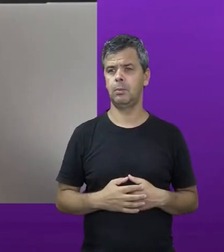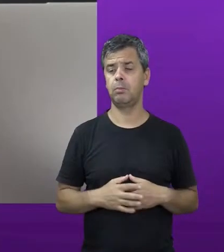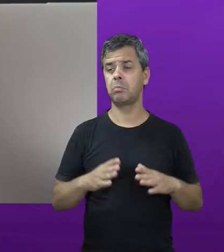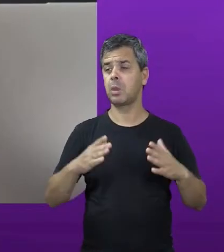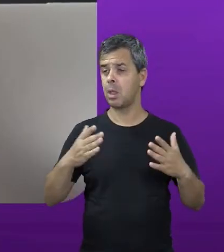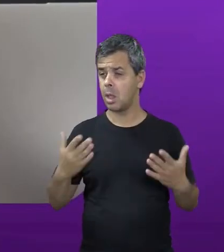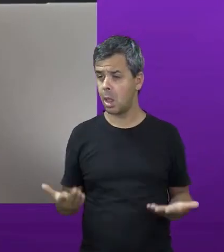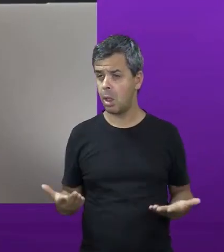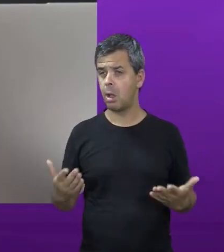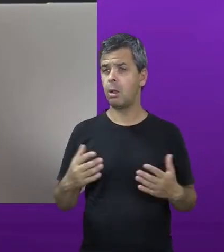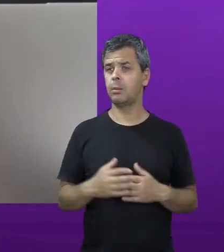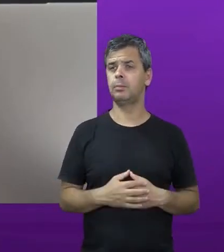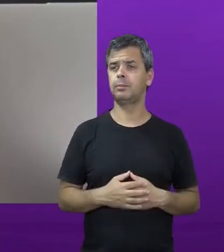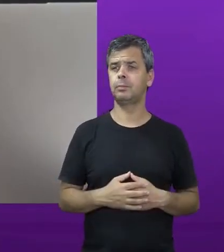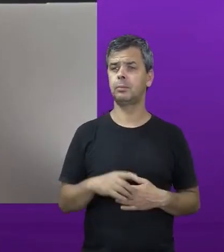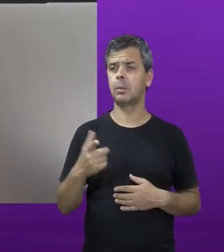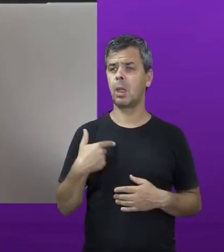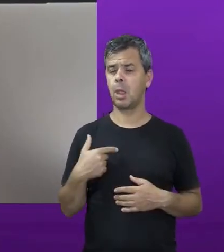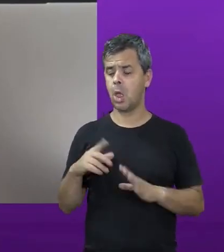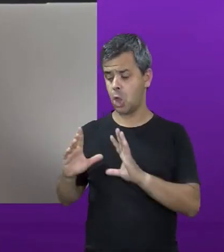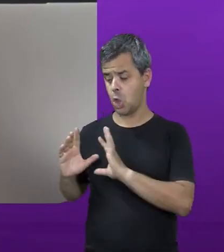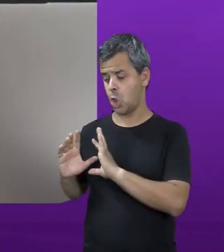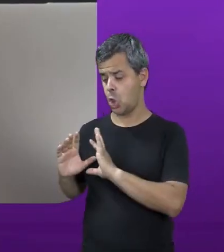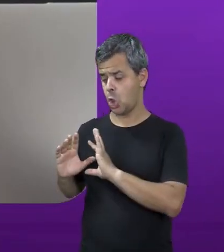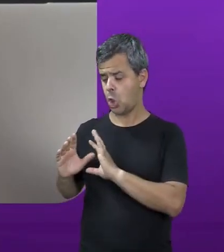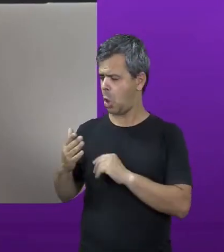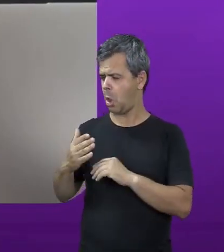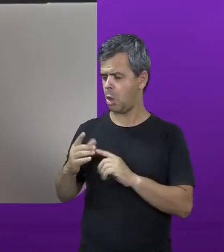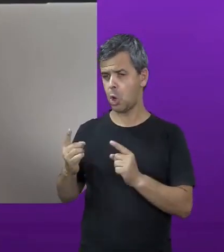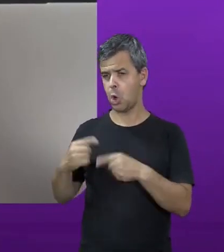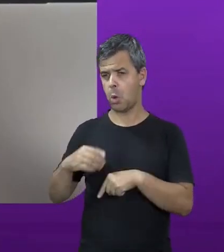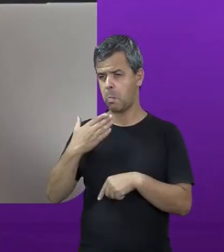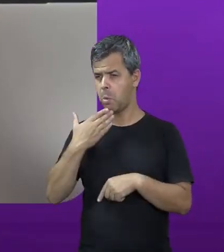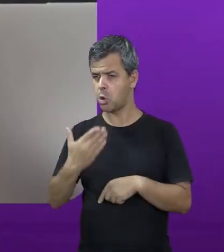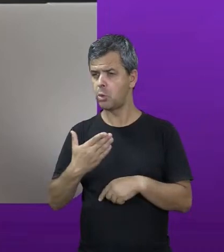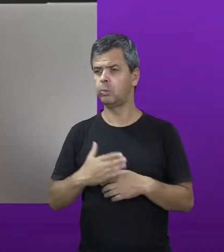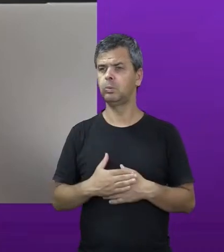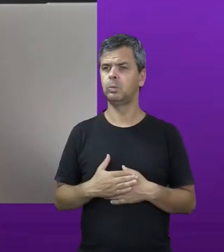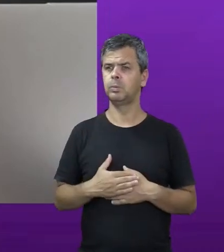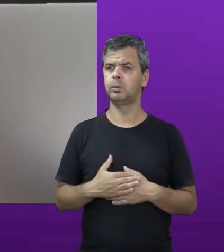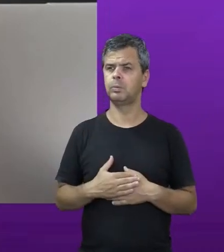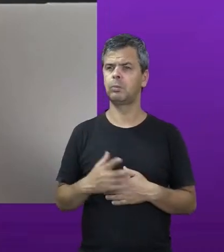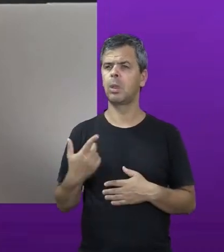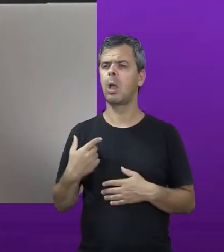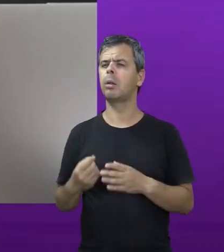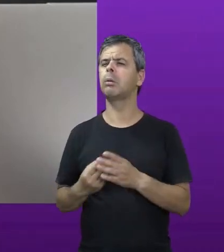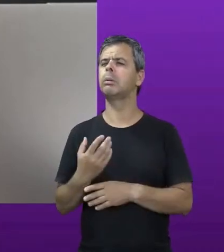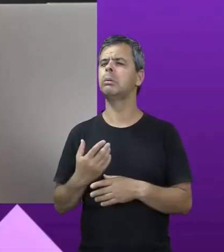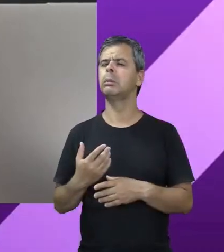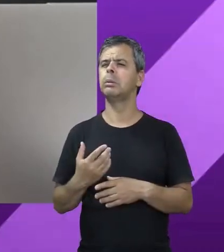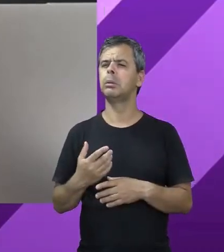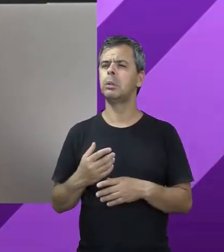Então, é a partir dessa contestação, né, e desse laboratório